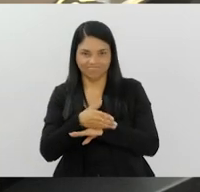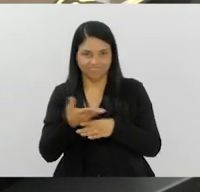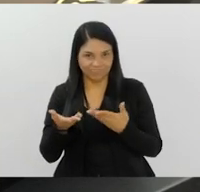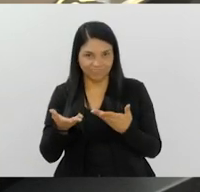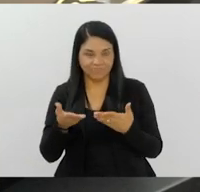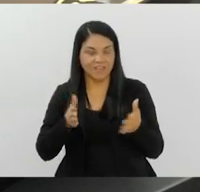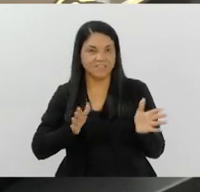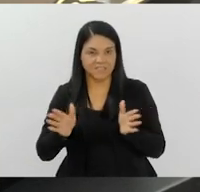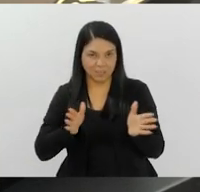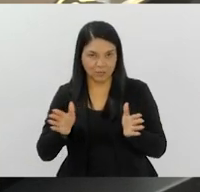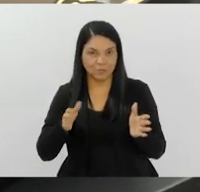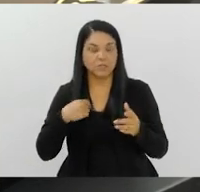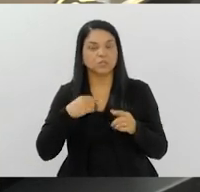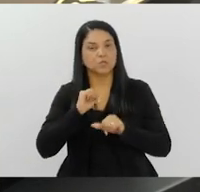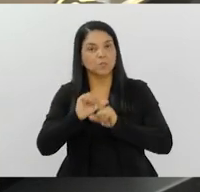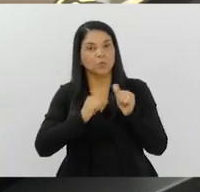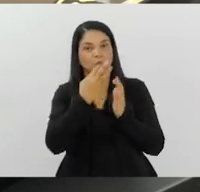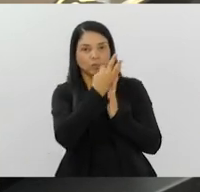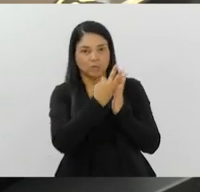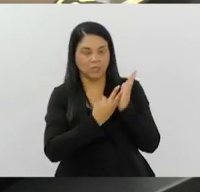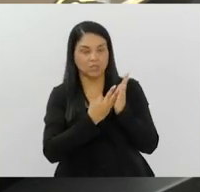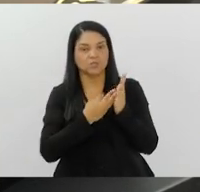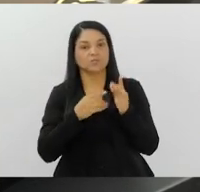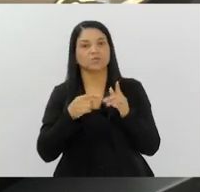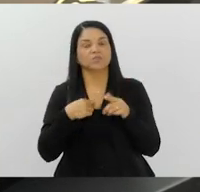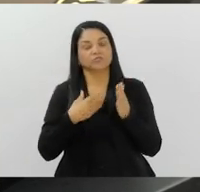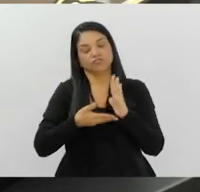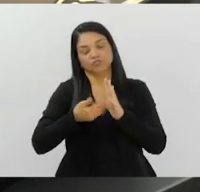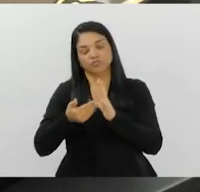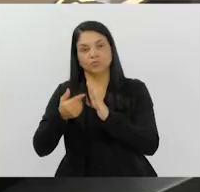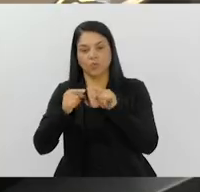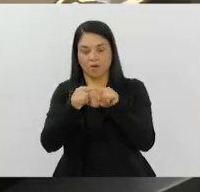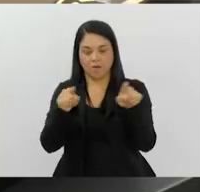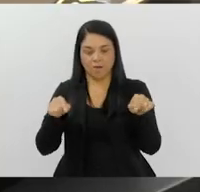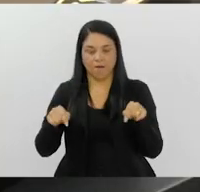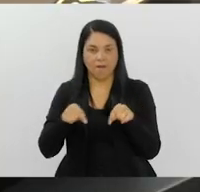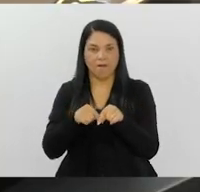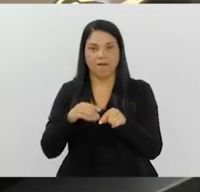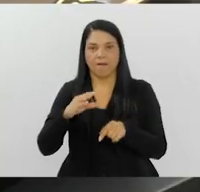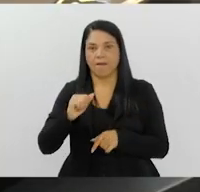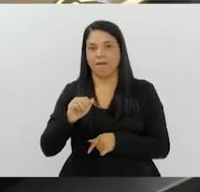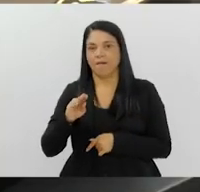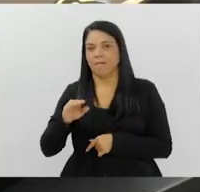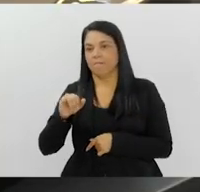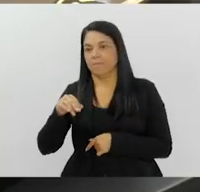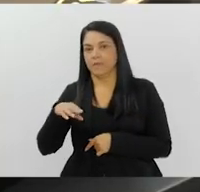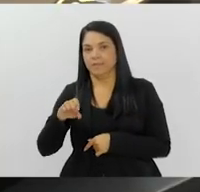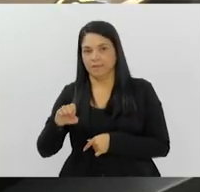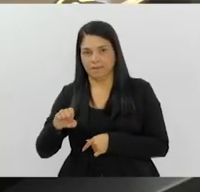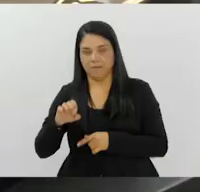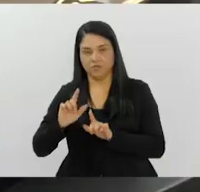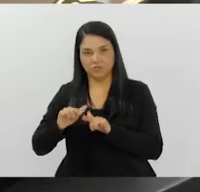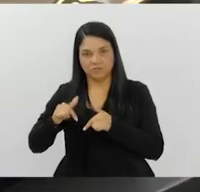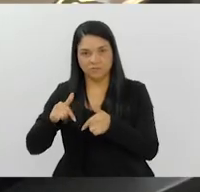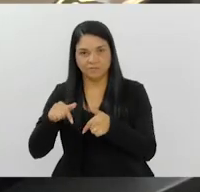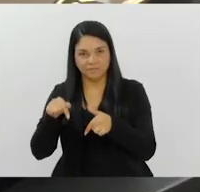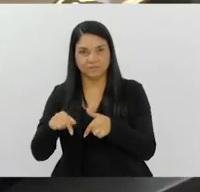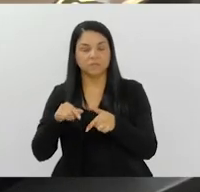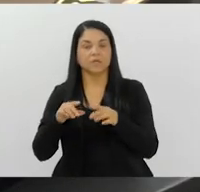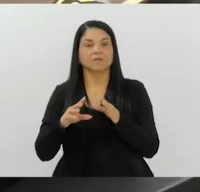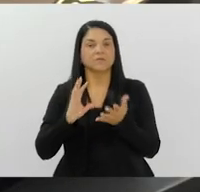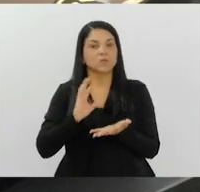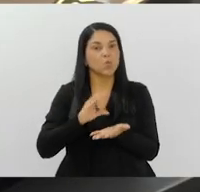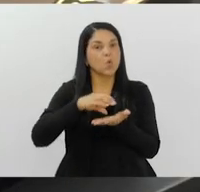gente modificou o texto também para retirar esse termo de cabine de operações tá bom e só deixar realmente criar um Conselho Estadual de